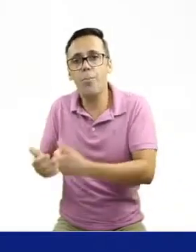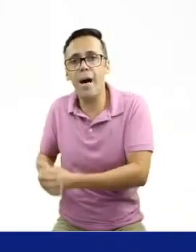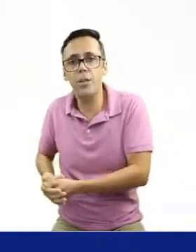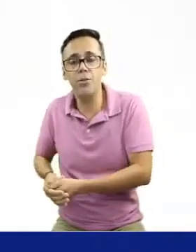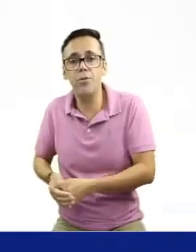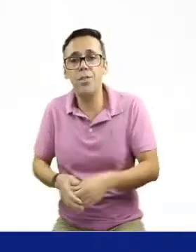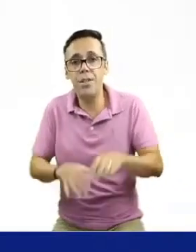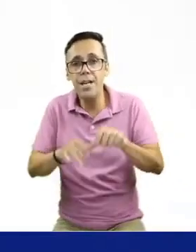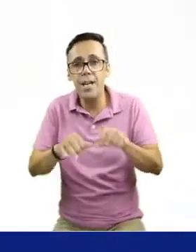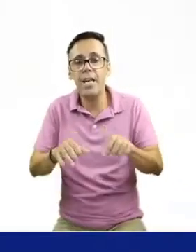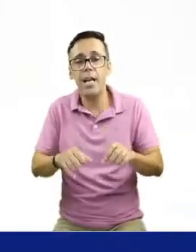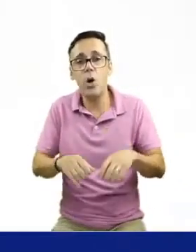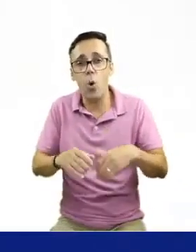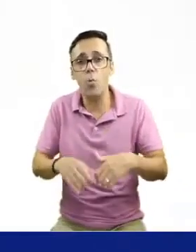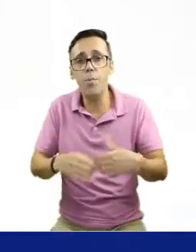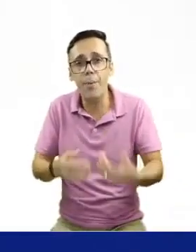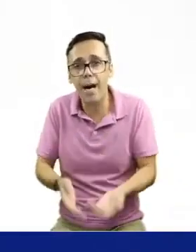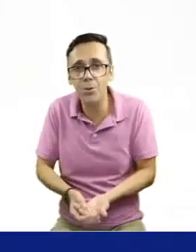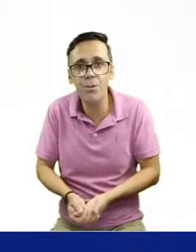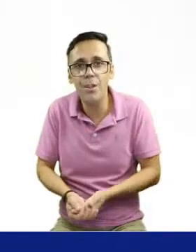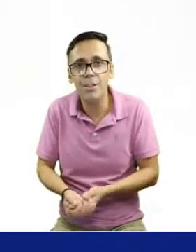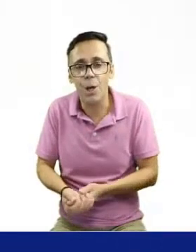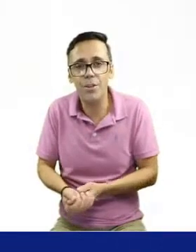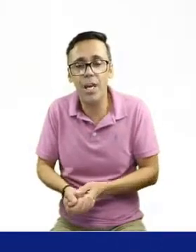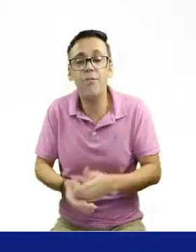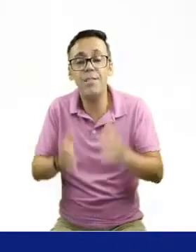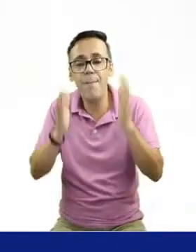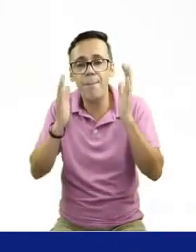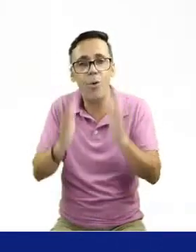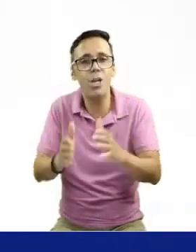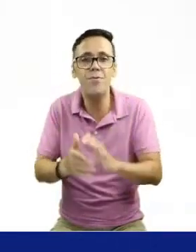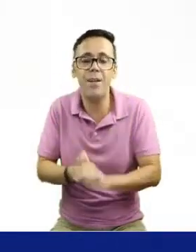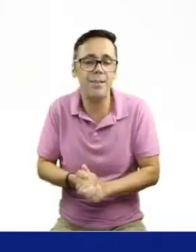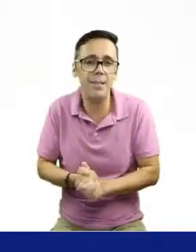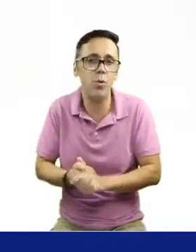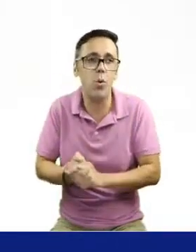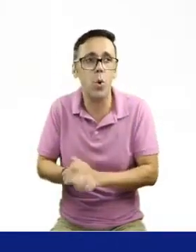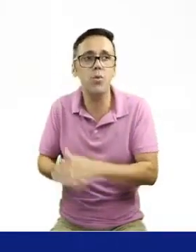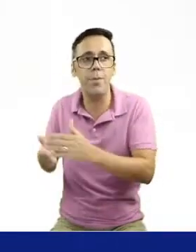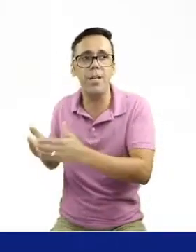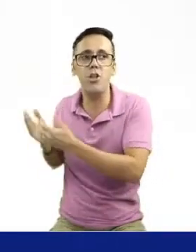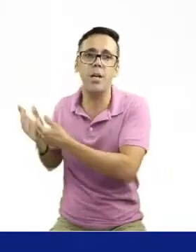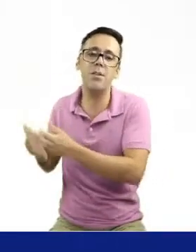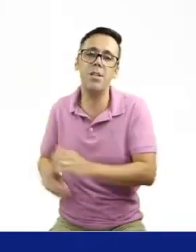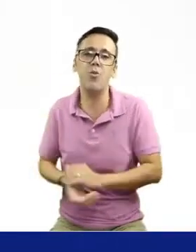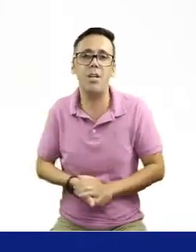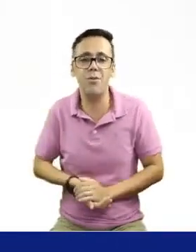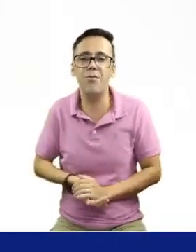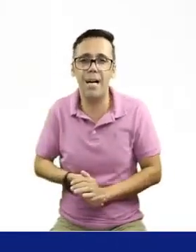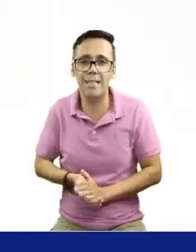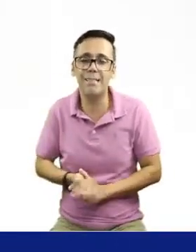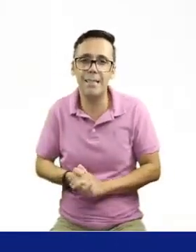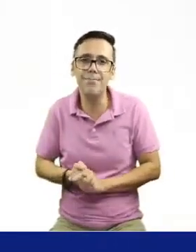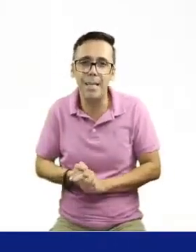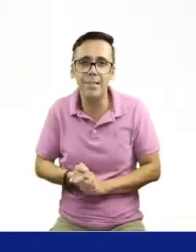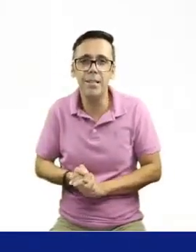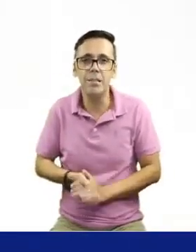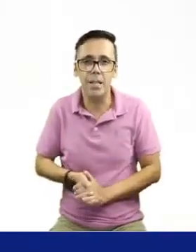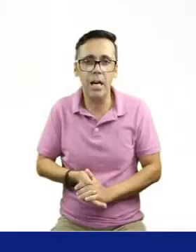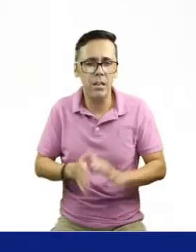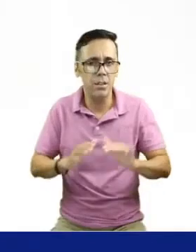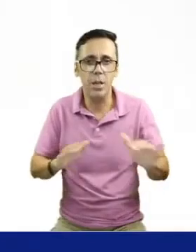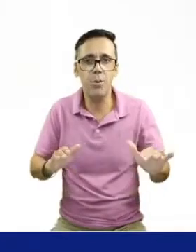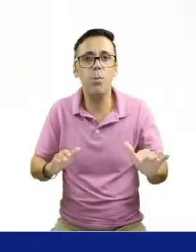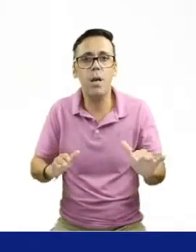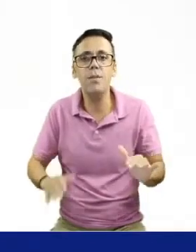como Pardo você declará-la como Pardo Tá ok Você pode fazer concurso pleiteando essas quatro vagas também